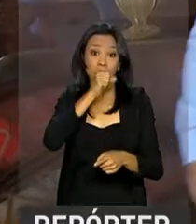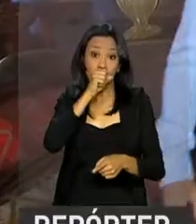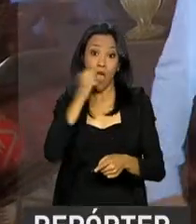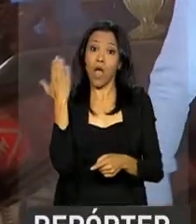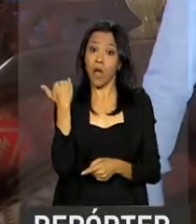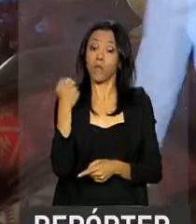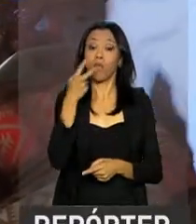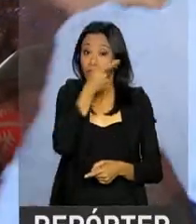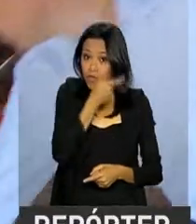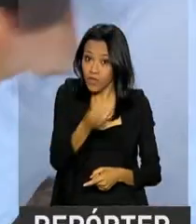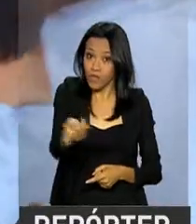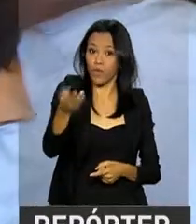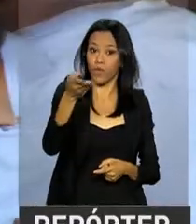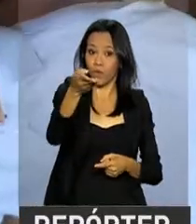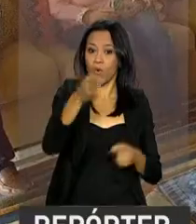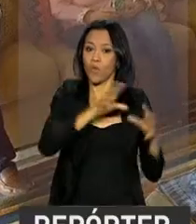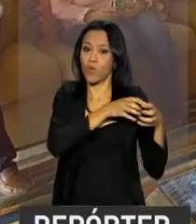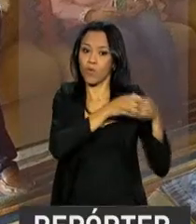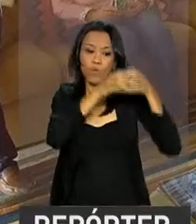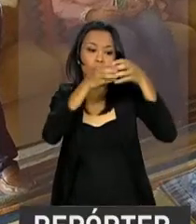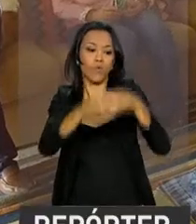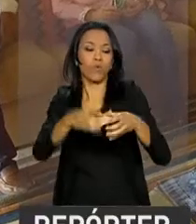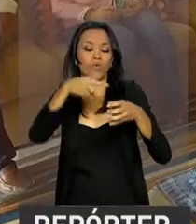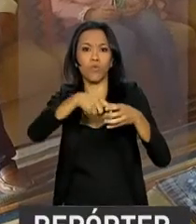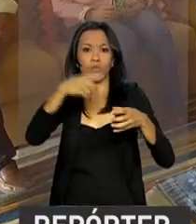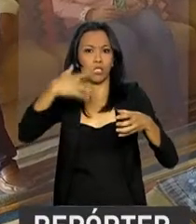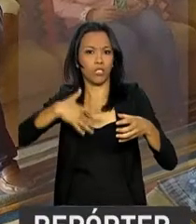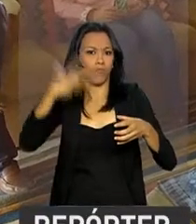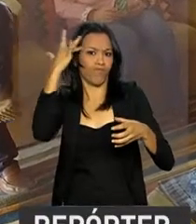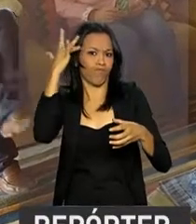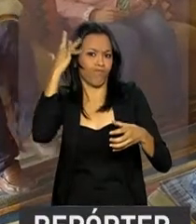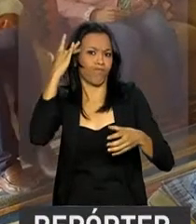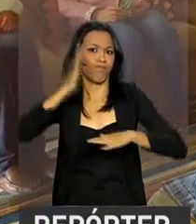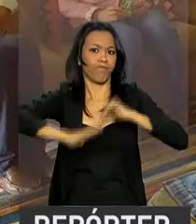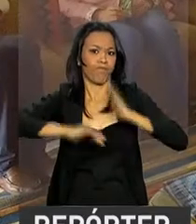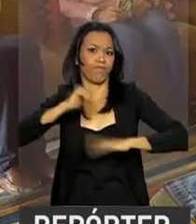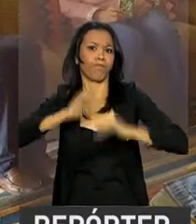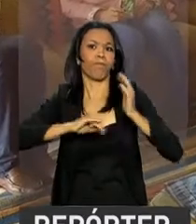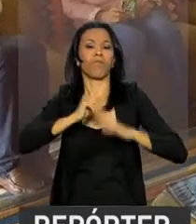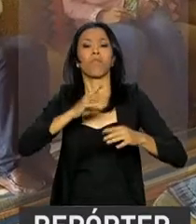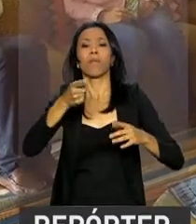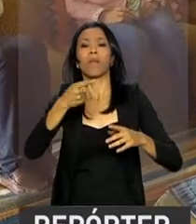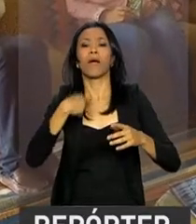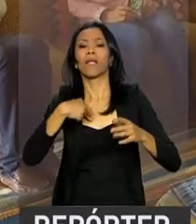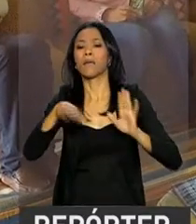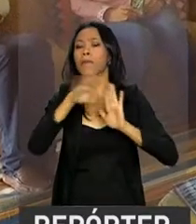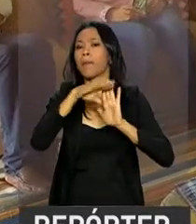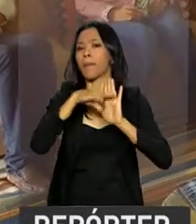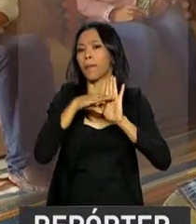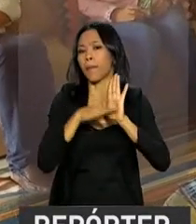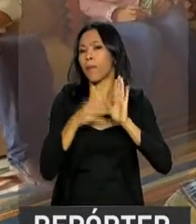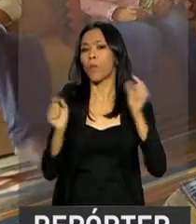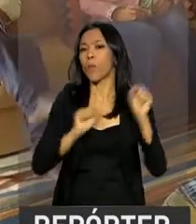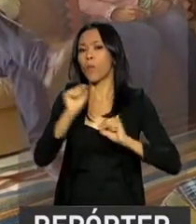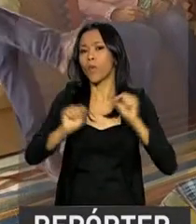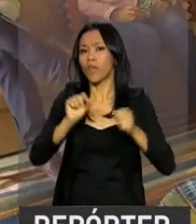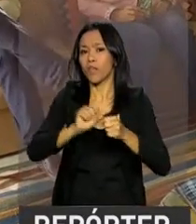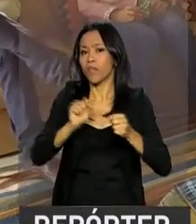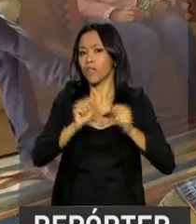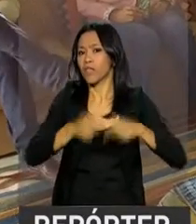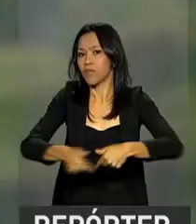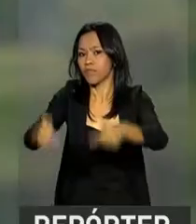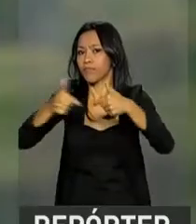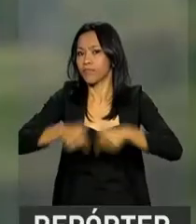acompanhou a reunião de um grupo de especialistas e autoridades que há um ano definiu ações pela região na chamada carta